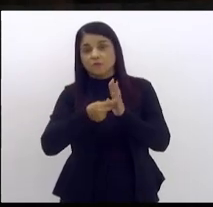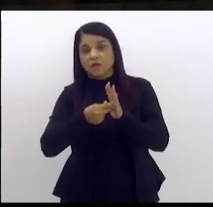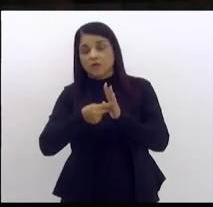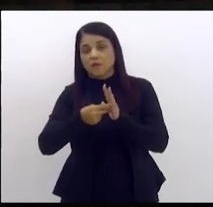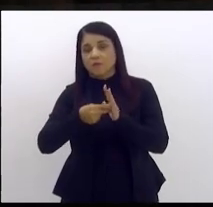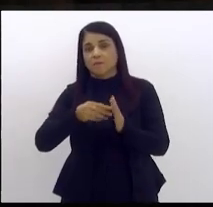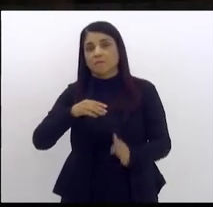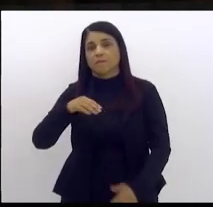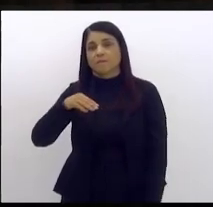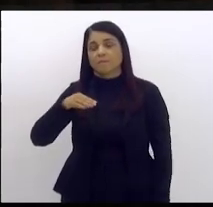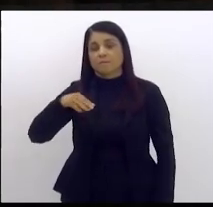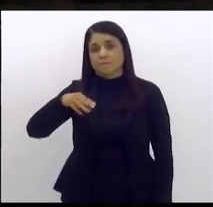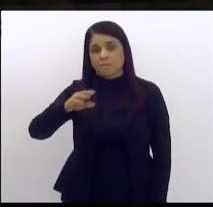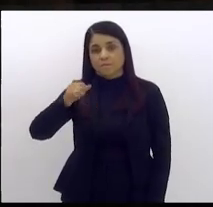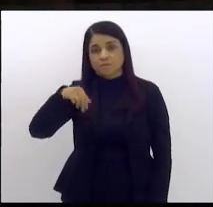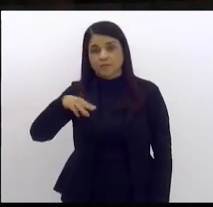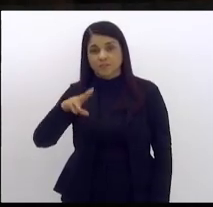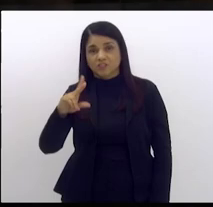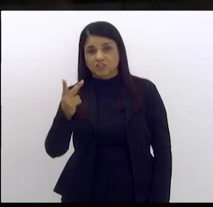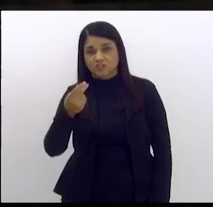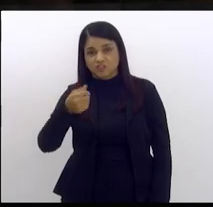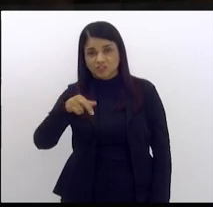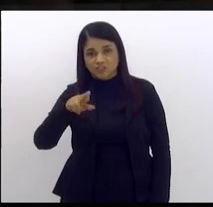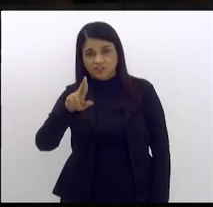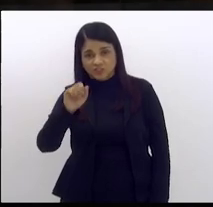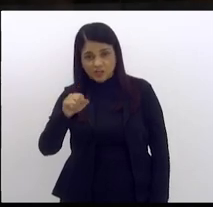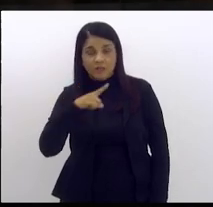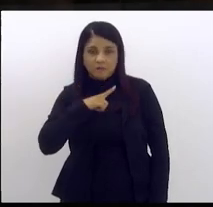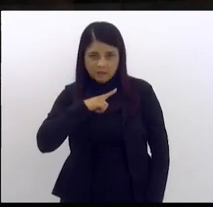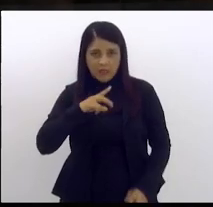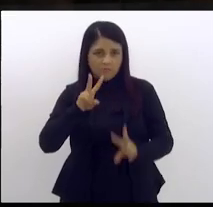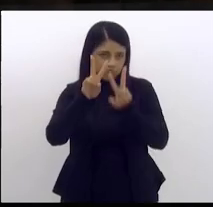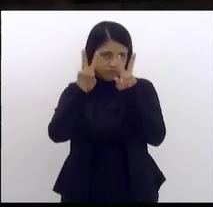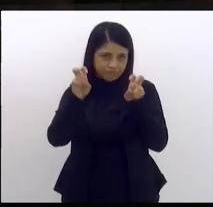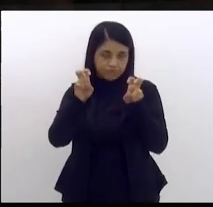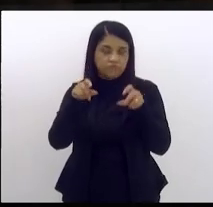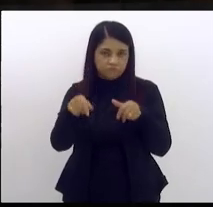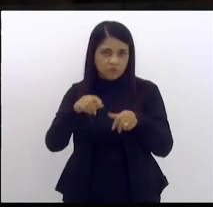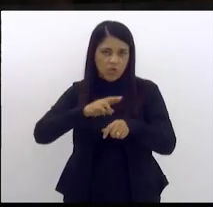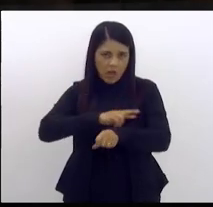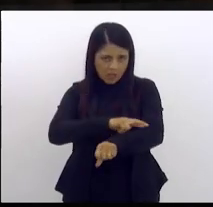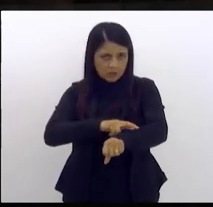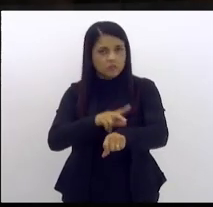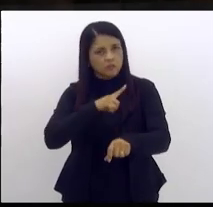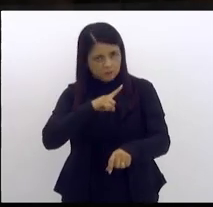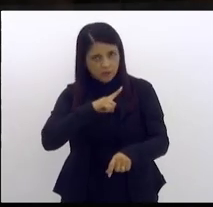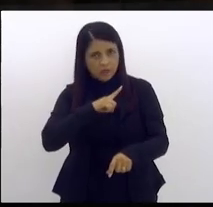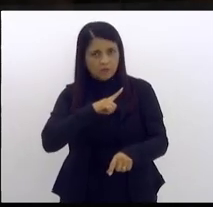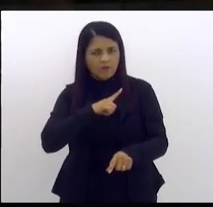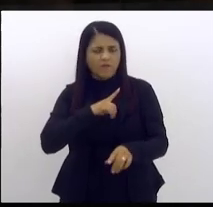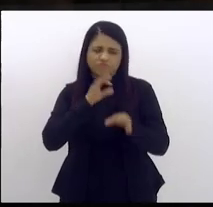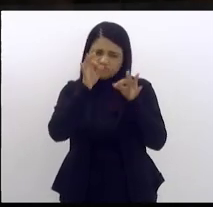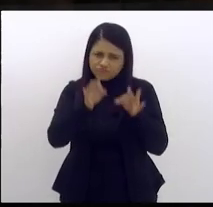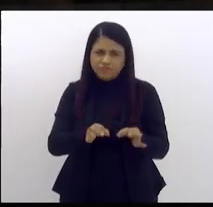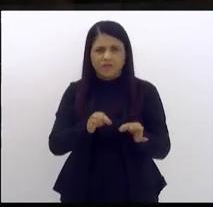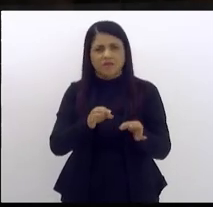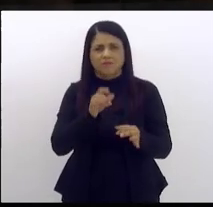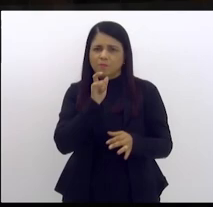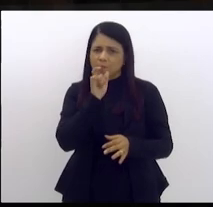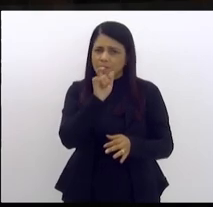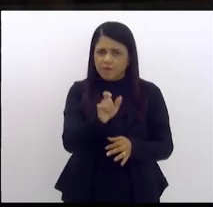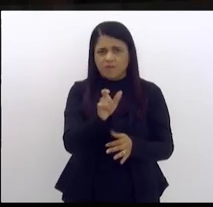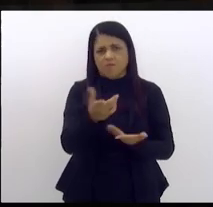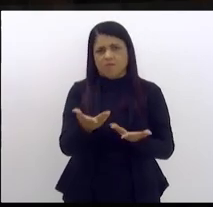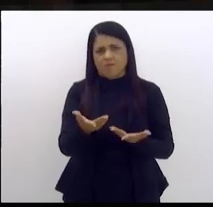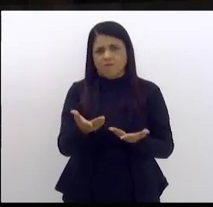manchar tem expressões racistas tem Claro que tem mas pelo menos colocar o que esse correto né Já basta